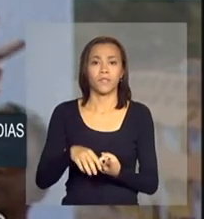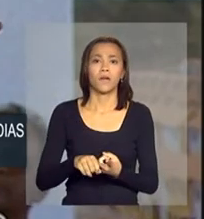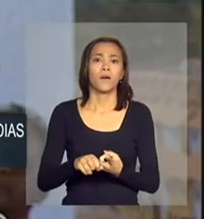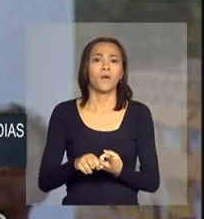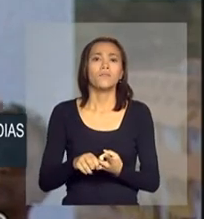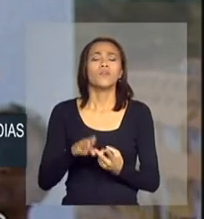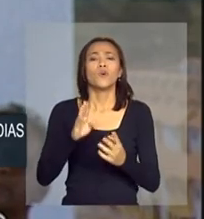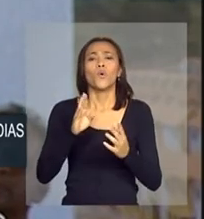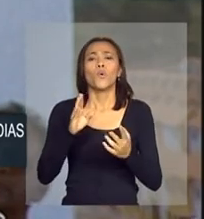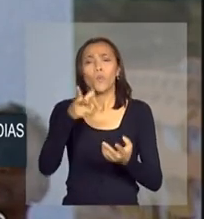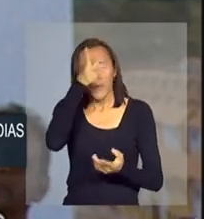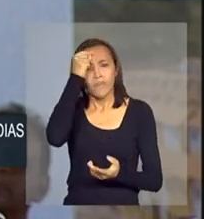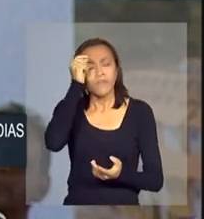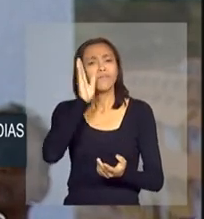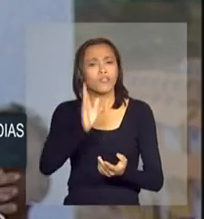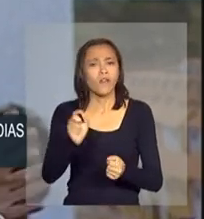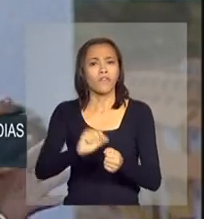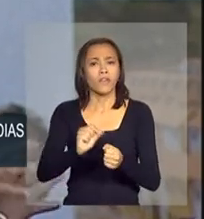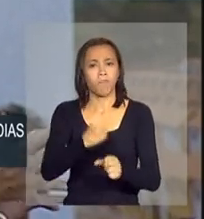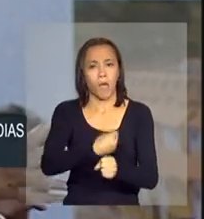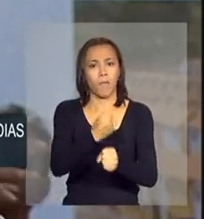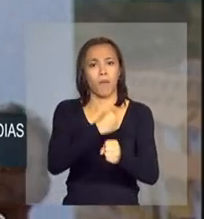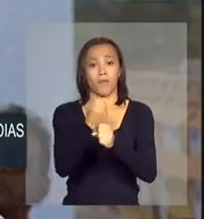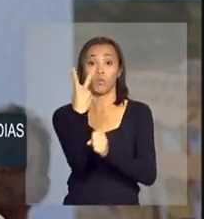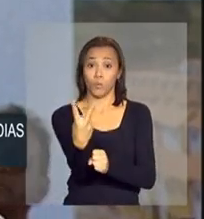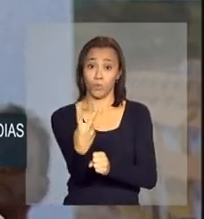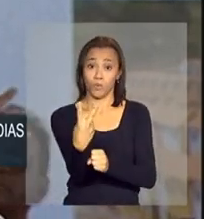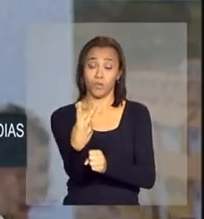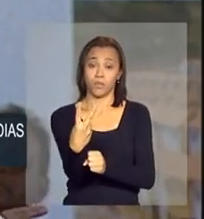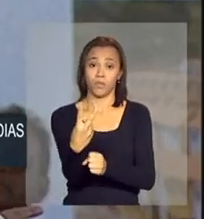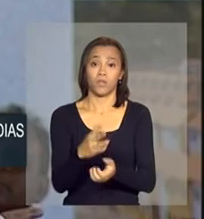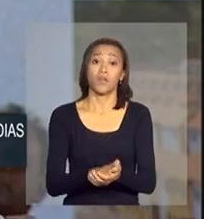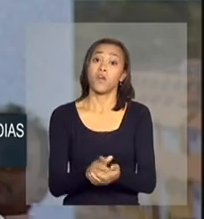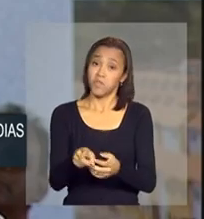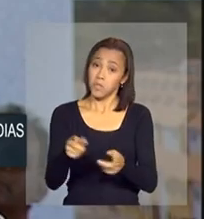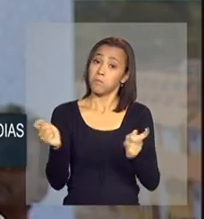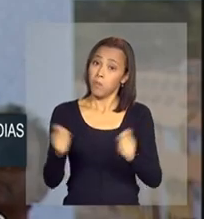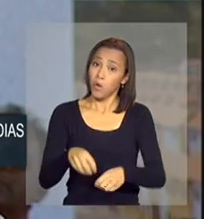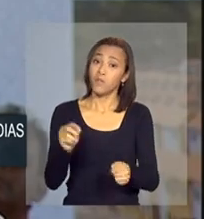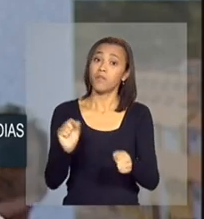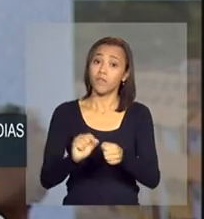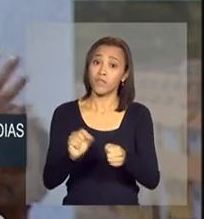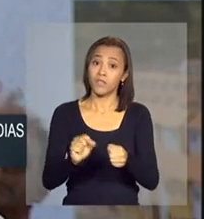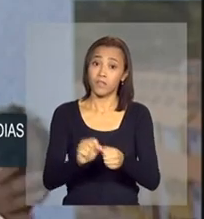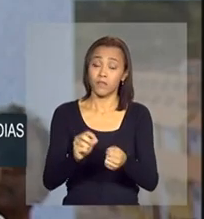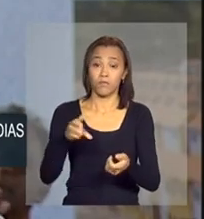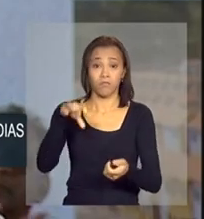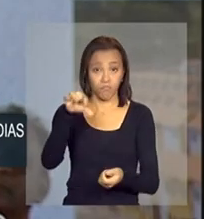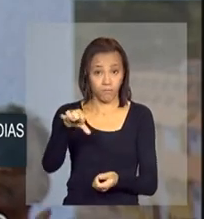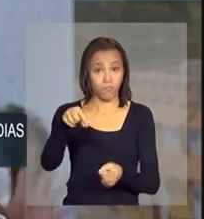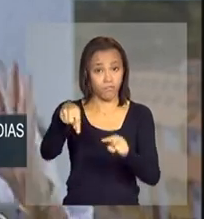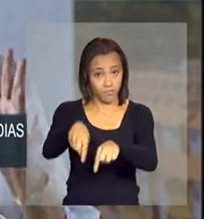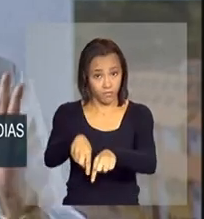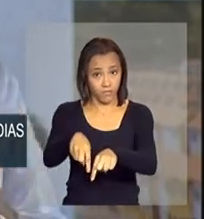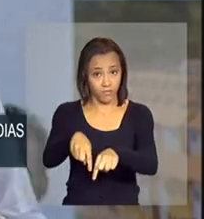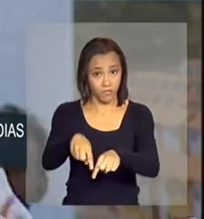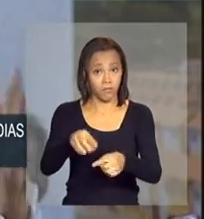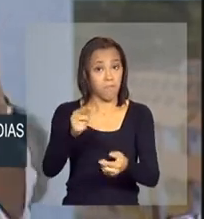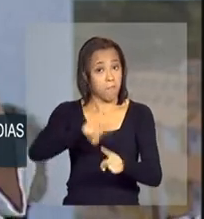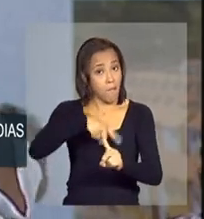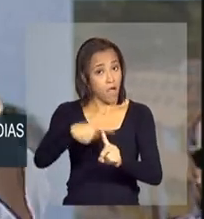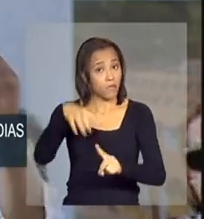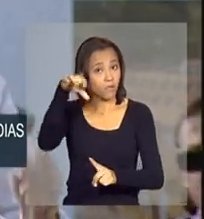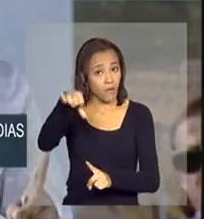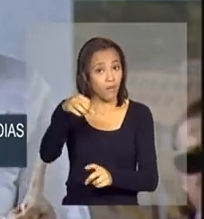prefeito inclusive já fez as duas nós temos mais nova que o senhor pode fazer aqui para a mais